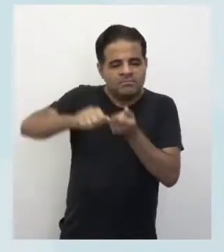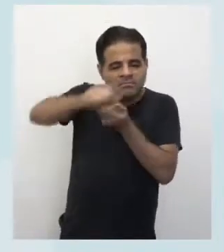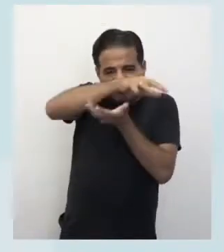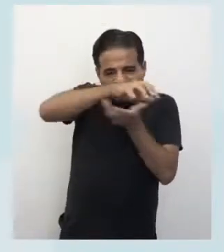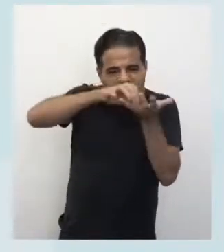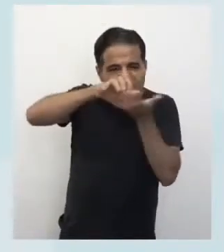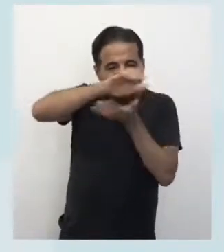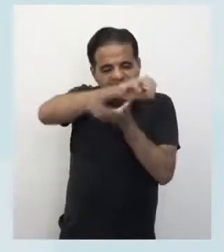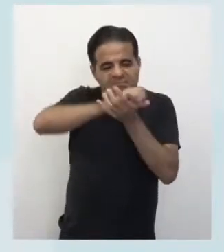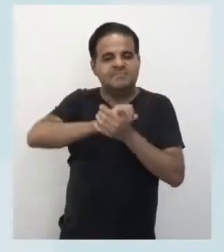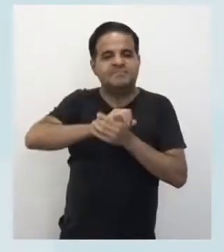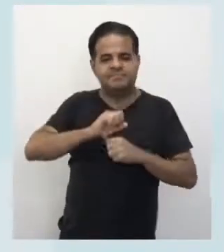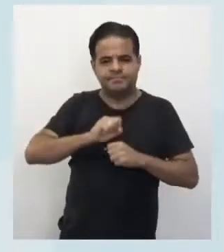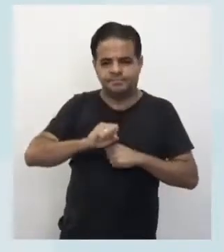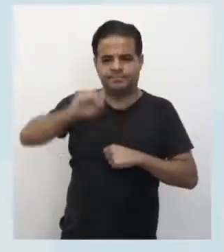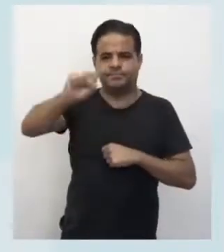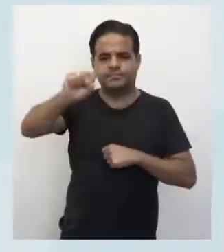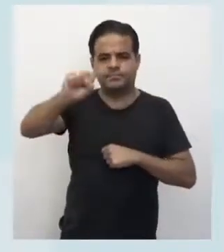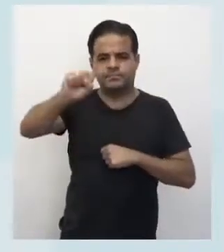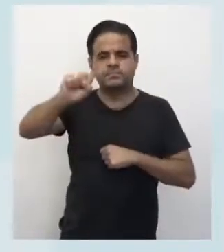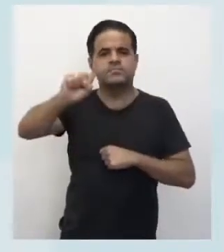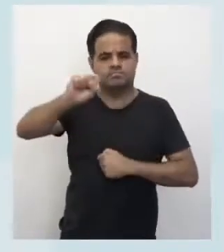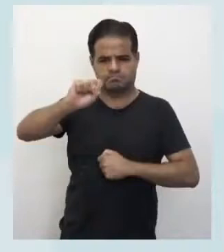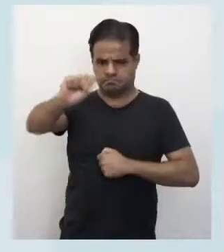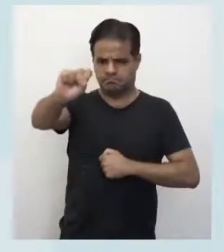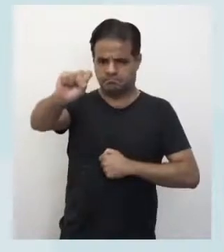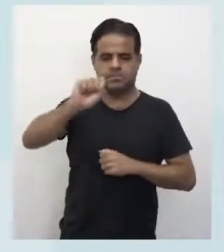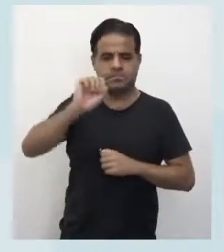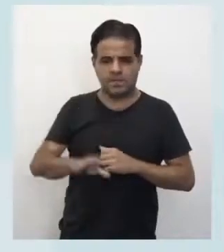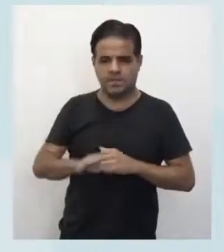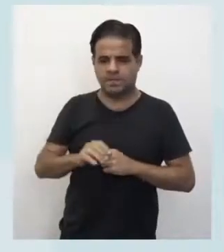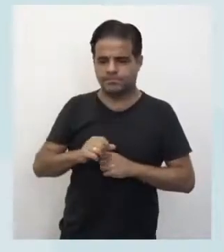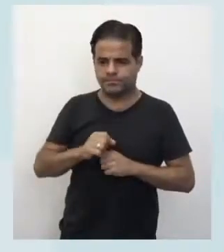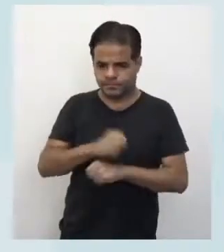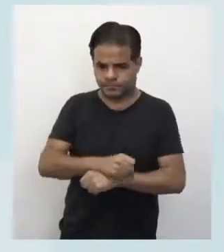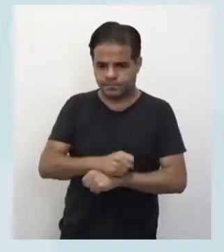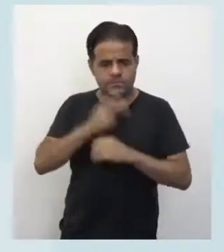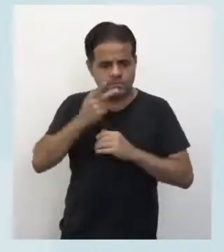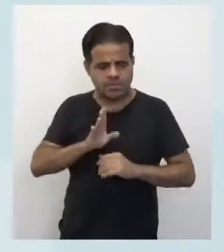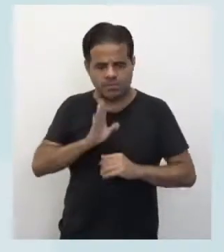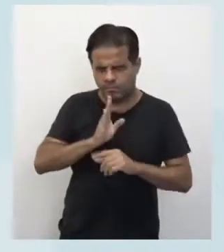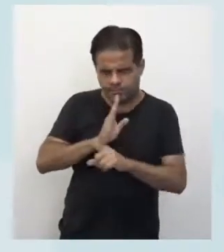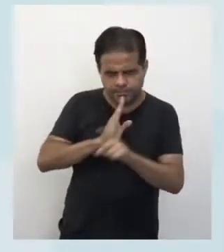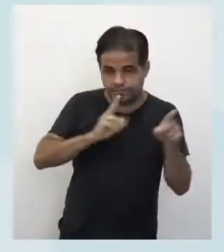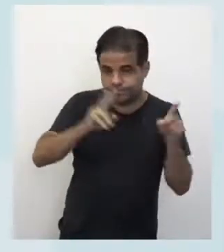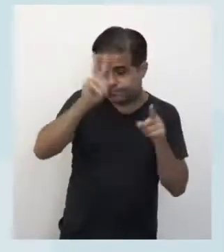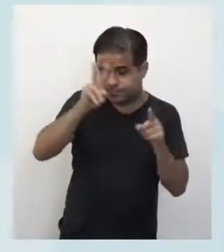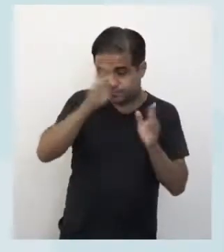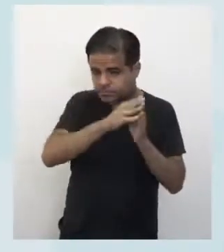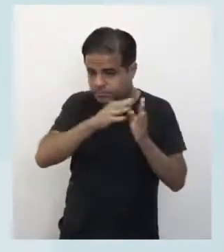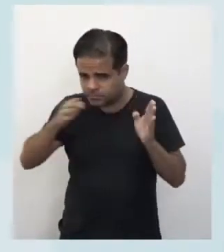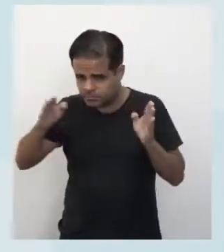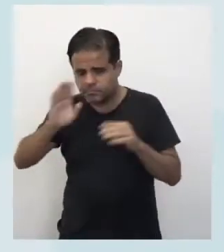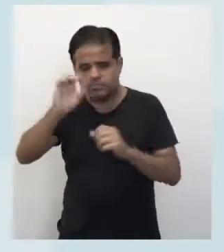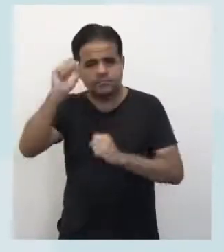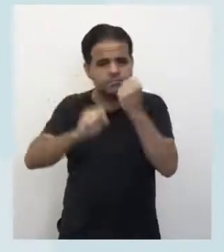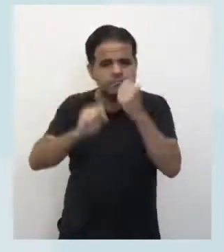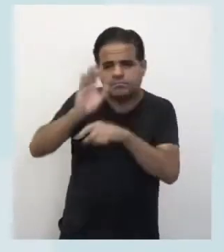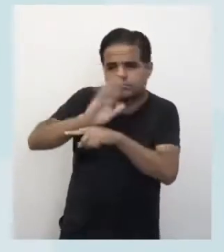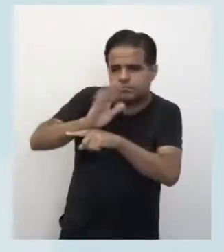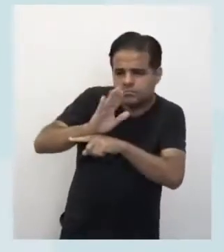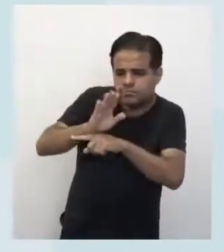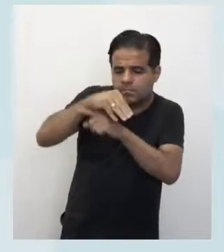né? Os Vingadores. Você que já lê as HQs e que conhece as histórias para além dessa indústria cinematográfica da